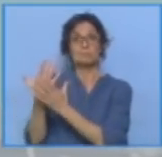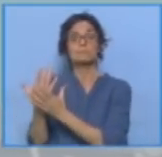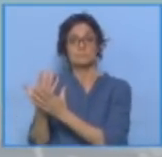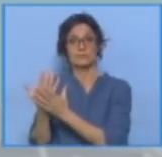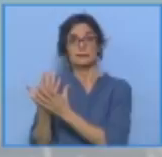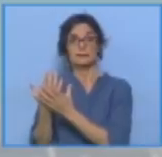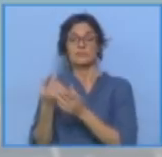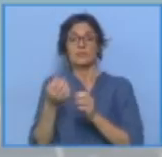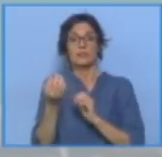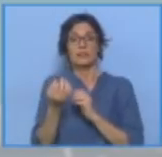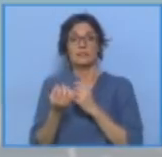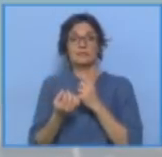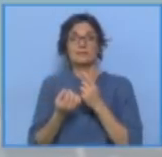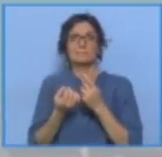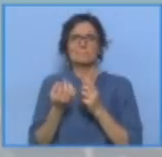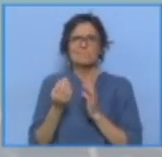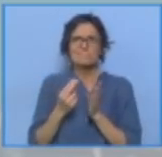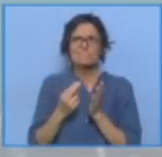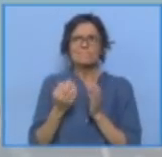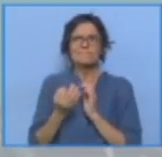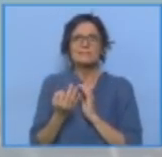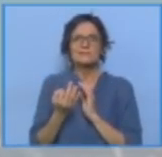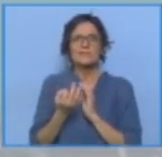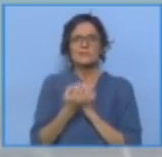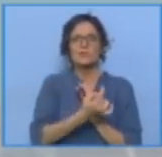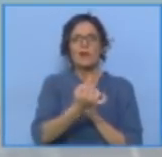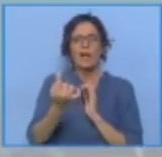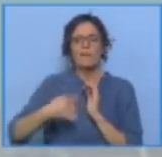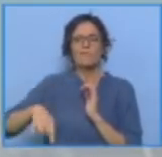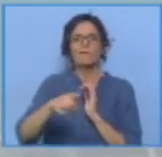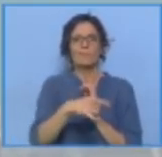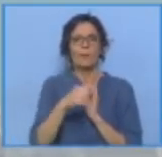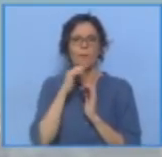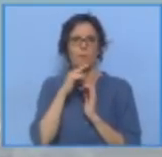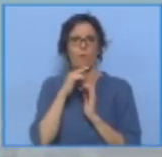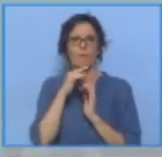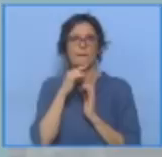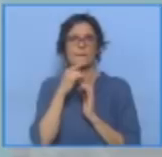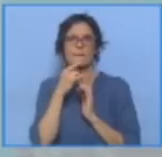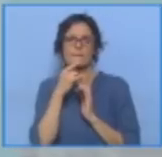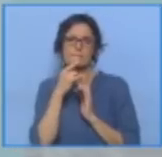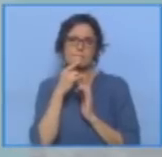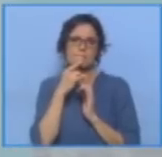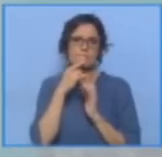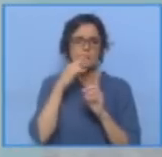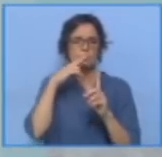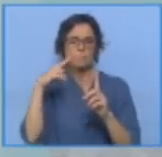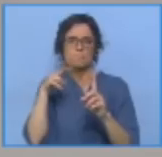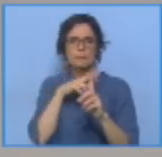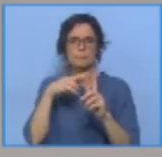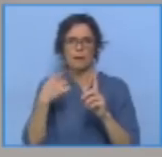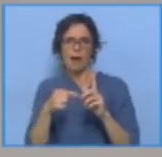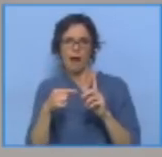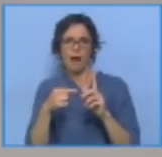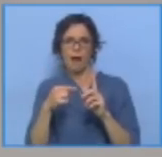a todos nós, de alguma forma, fazemos a nossa interpretação, a nossa ideia. Também nós achamos que Jesus é qualquer